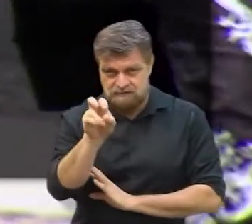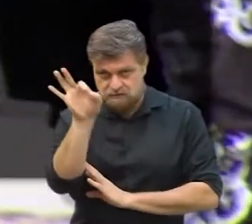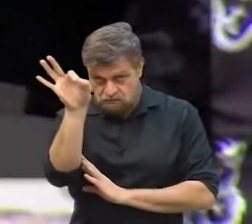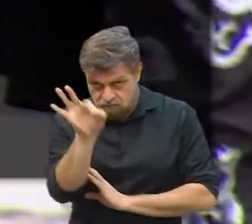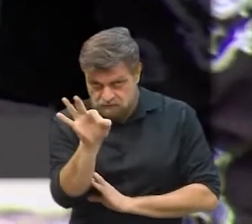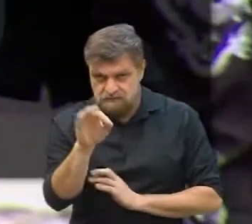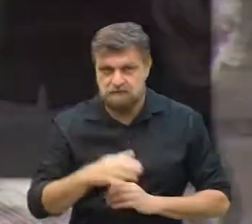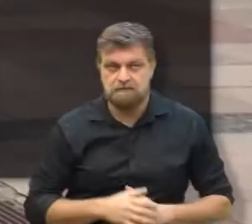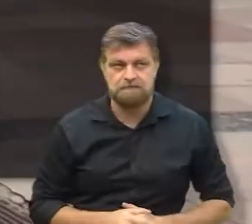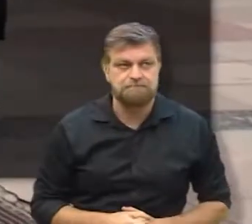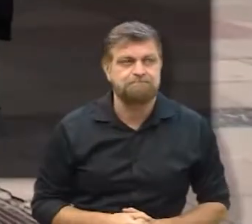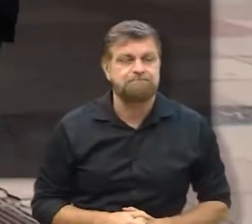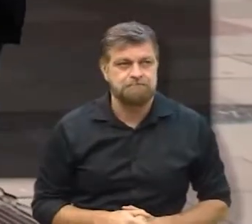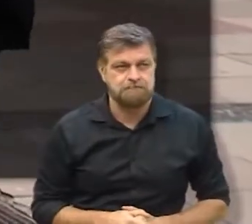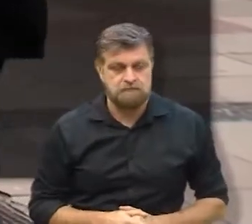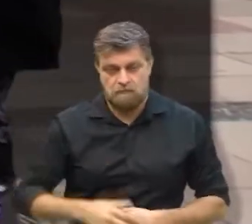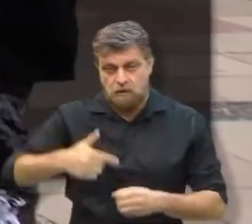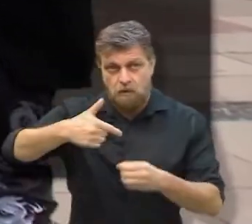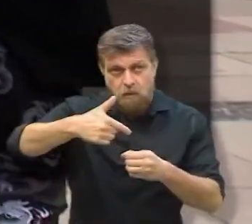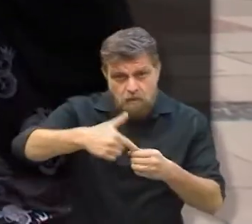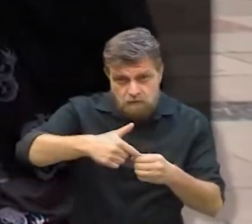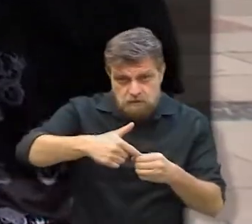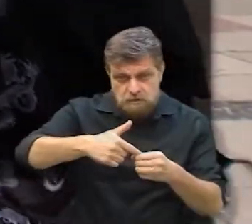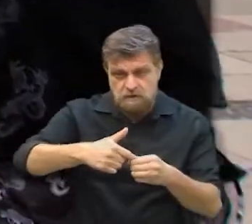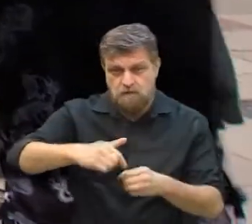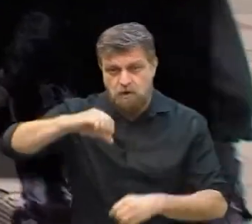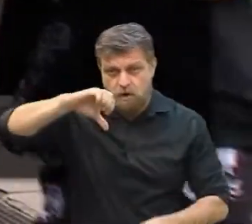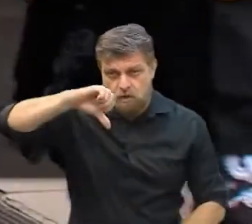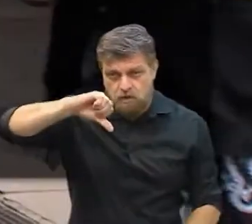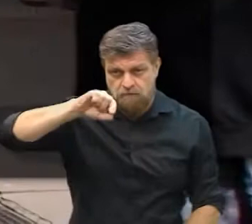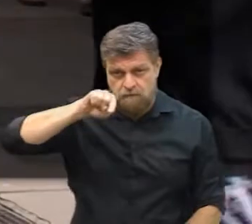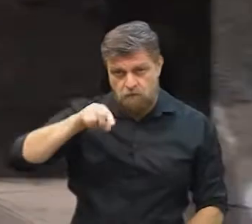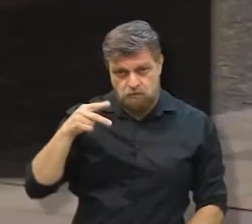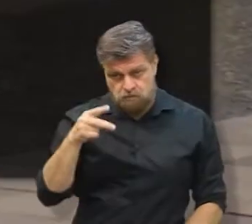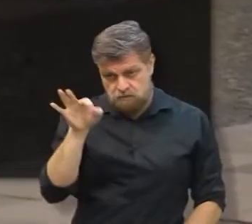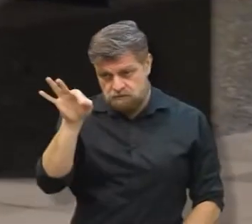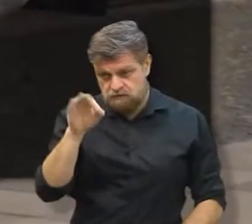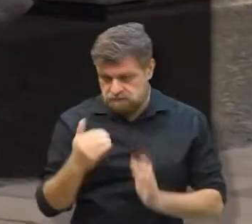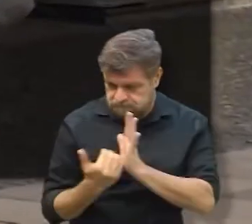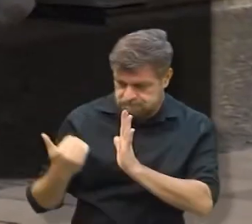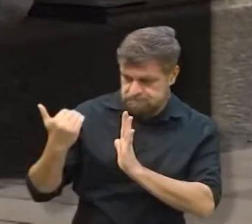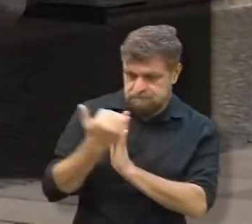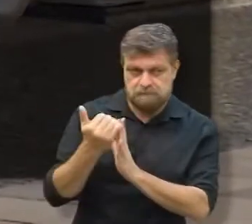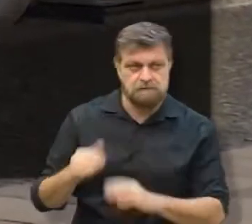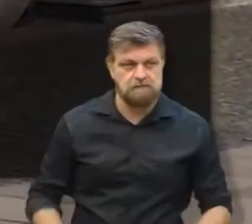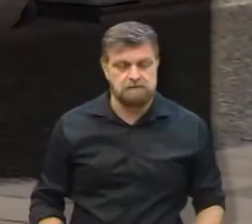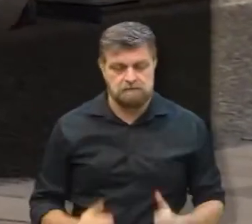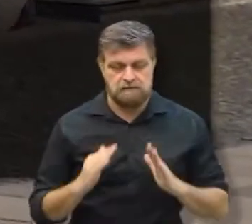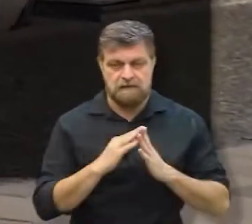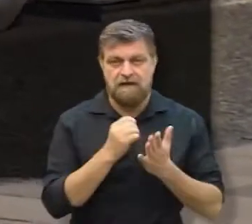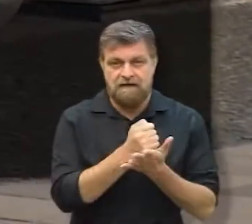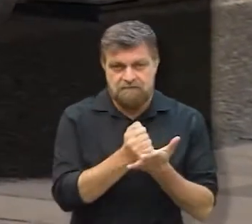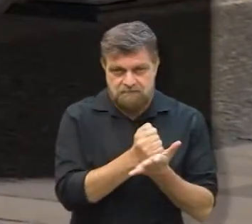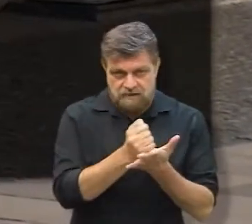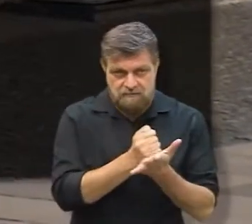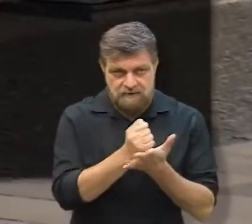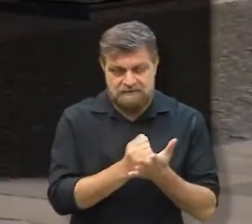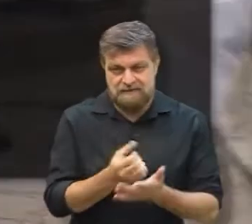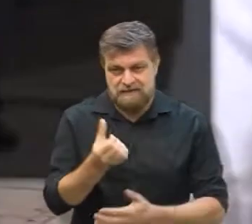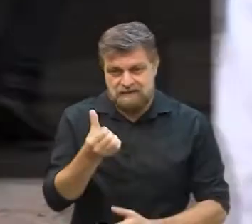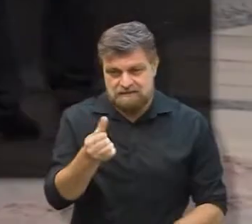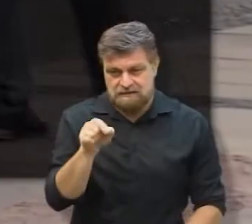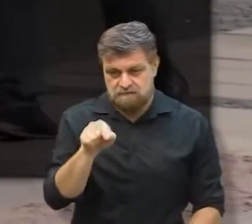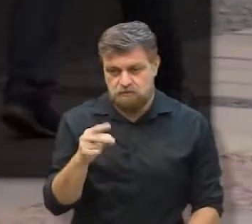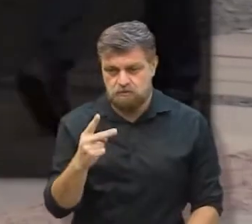evoluiu 10,5%, o de postos de combustíveis, 9,2%, e o de